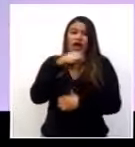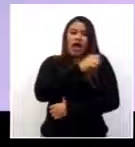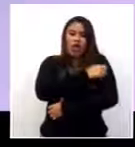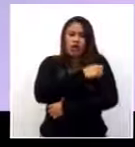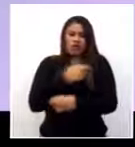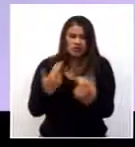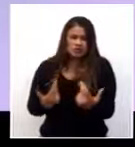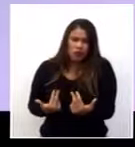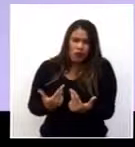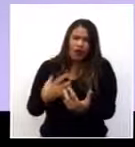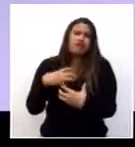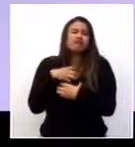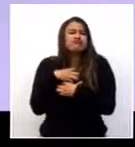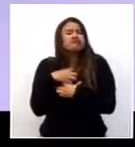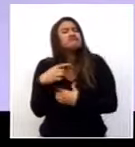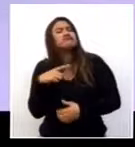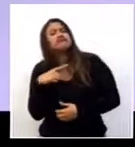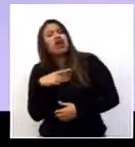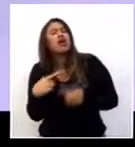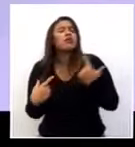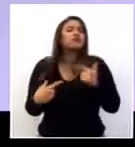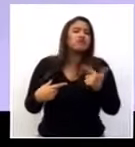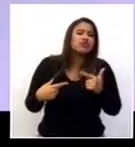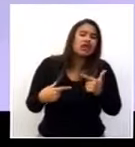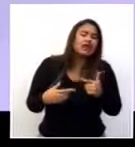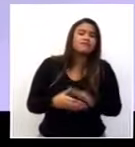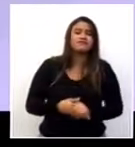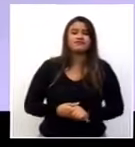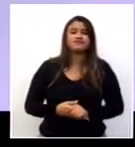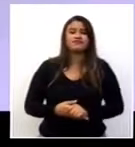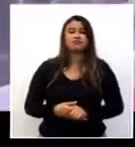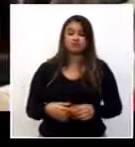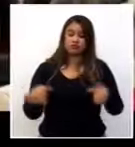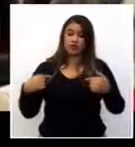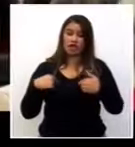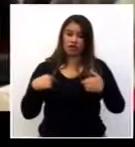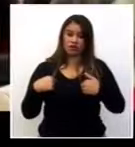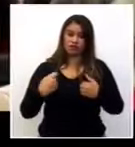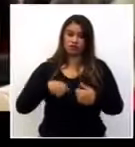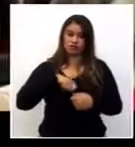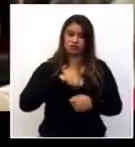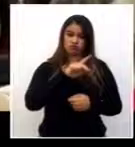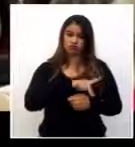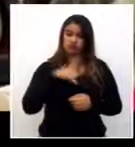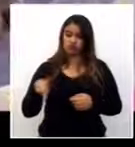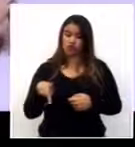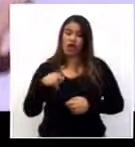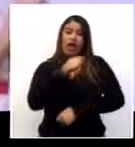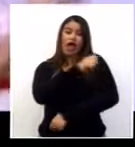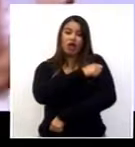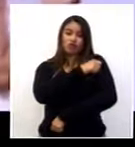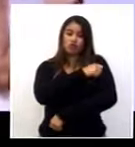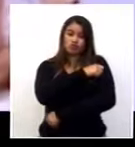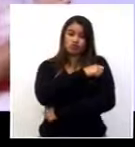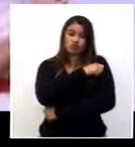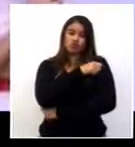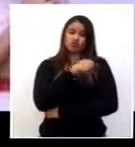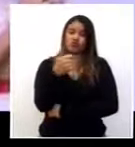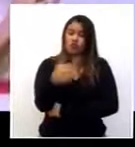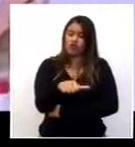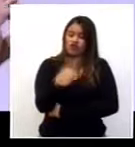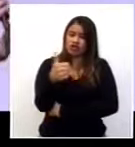Como será que eu vejo essa avaliação? Eu avalio o aluno? Será que em algum momento eu estou avaliando o